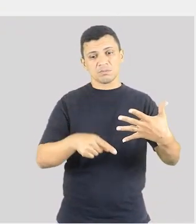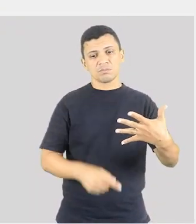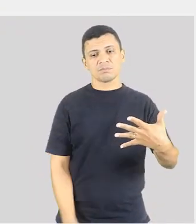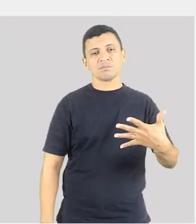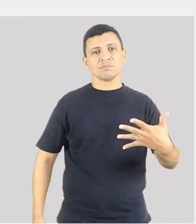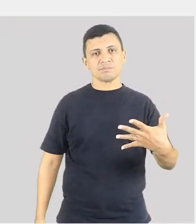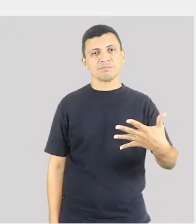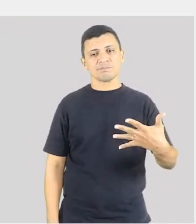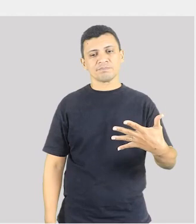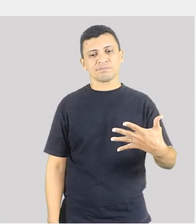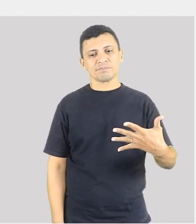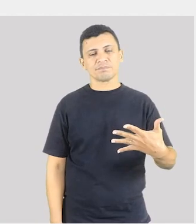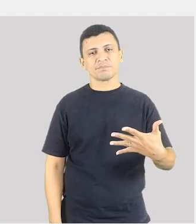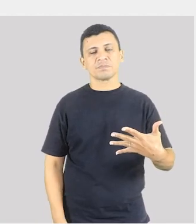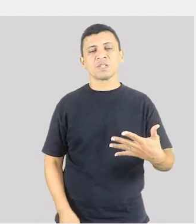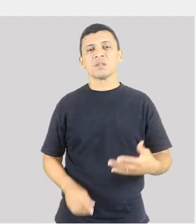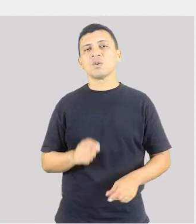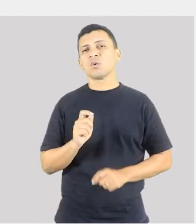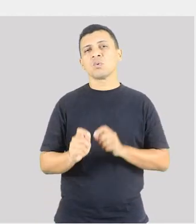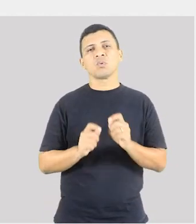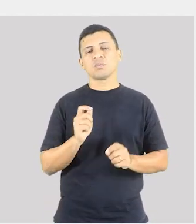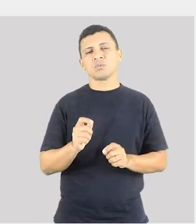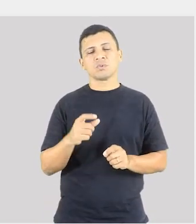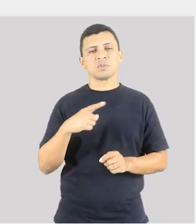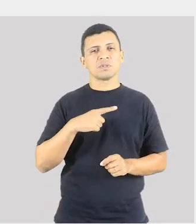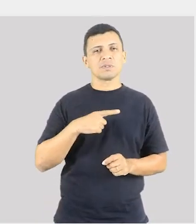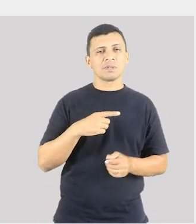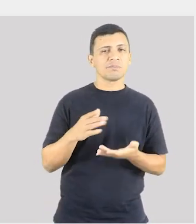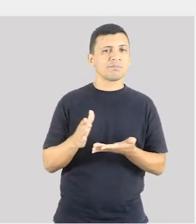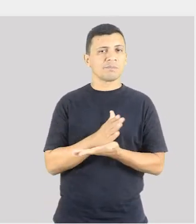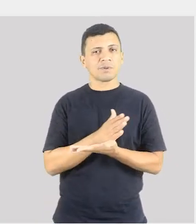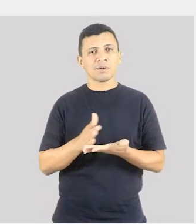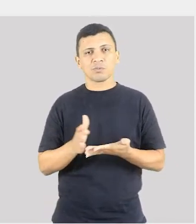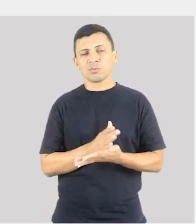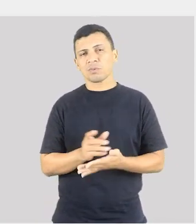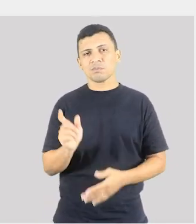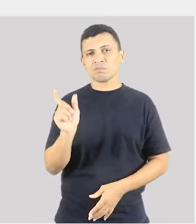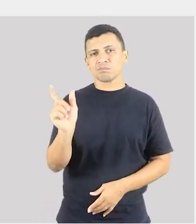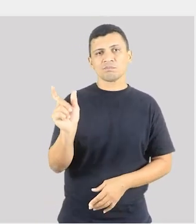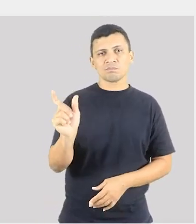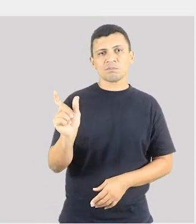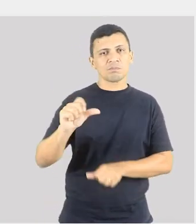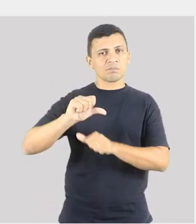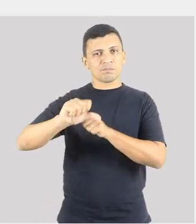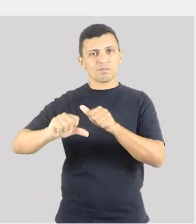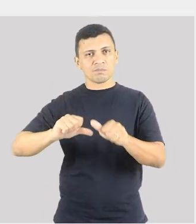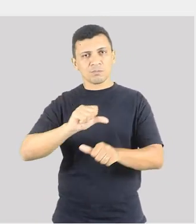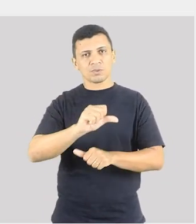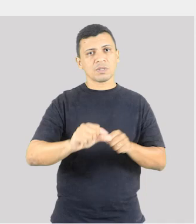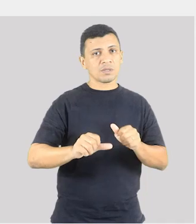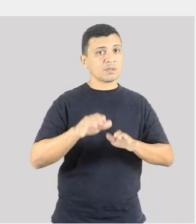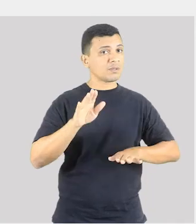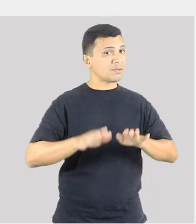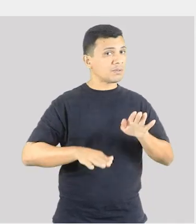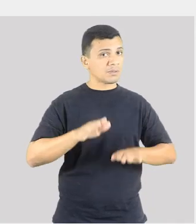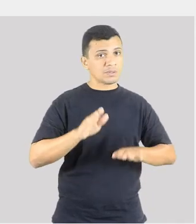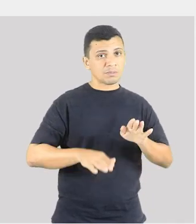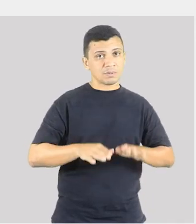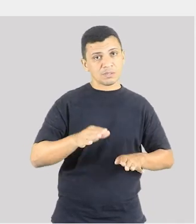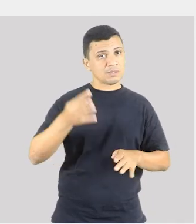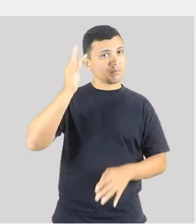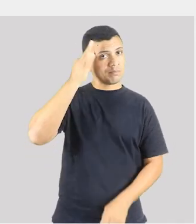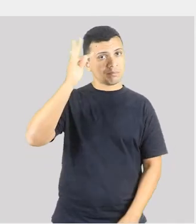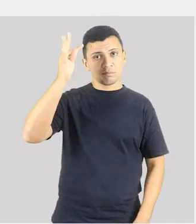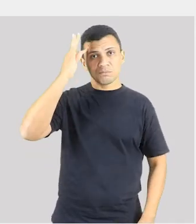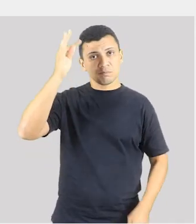atos administrativos. Eventualmente, vai ter um ou outro termo que vai se modificar, a depender da doutrina que